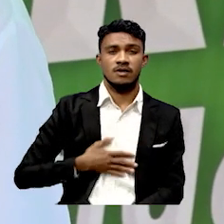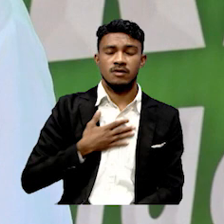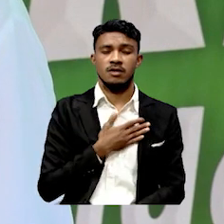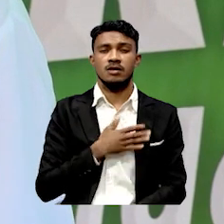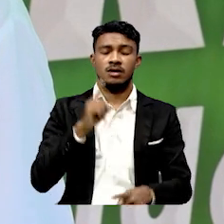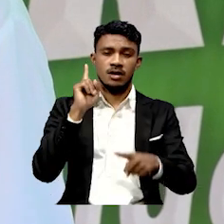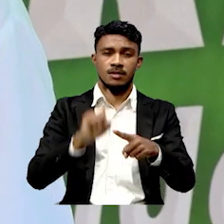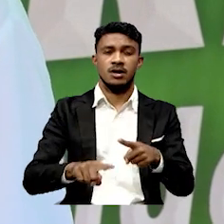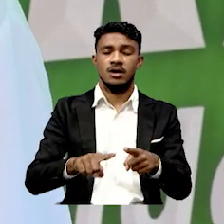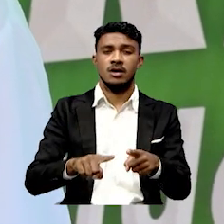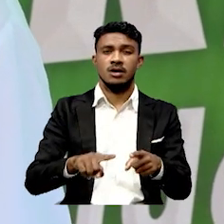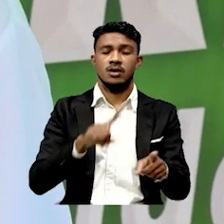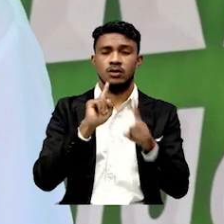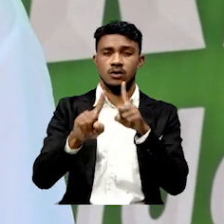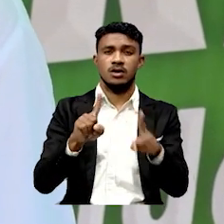hau atu fo indulto.